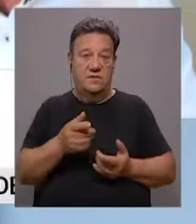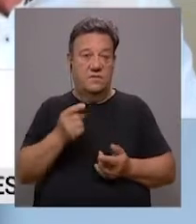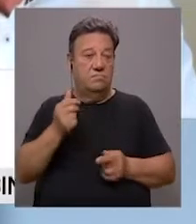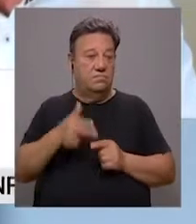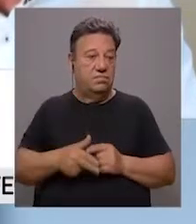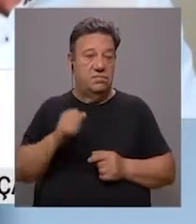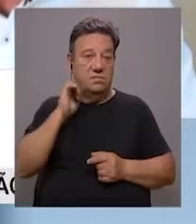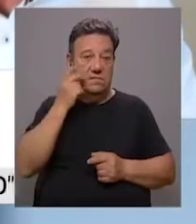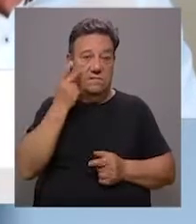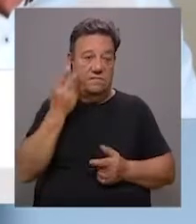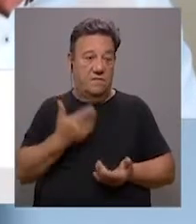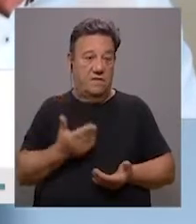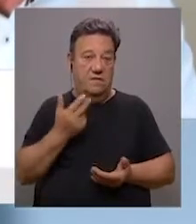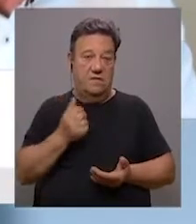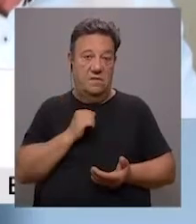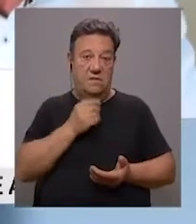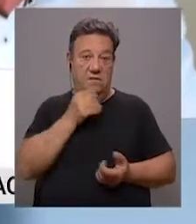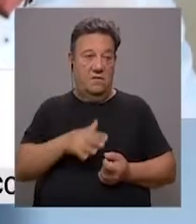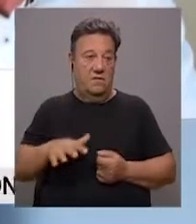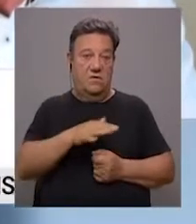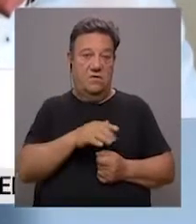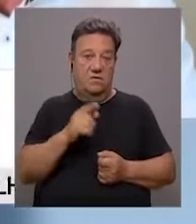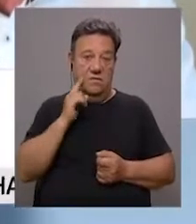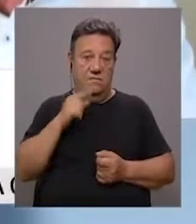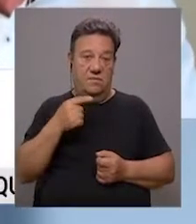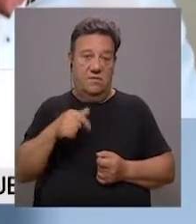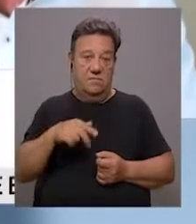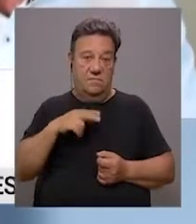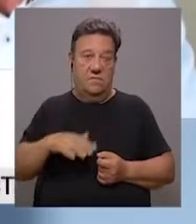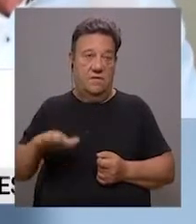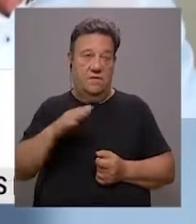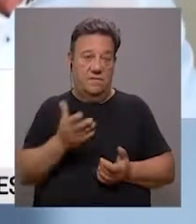quebras que vivemos no nosso território e, em particular, no país,